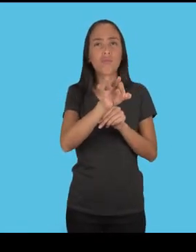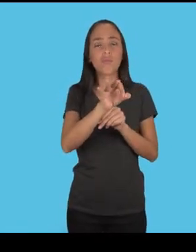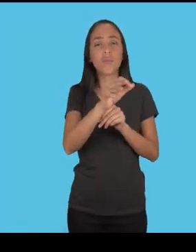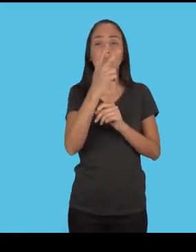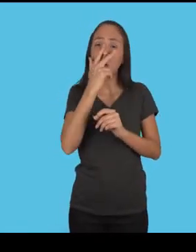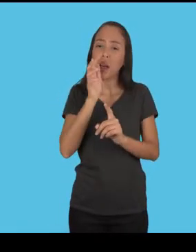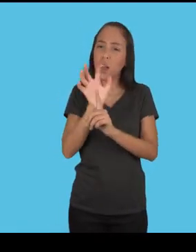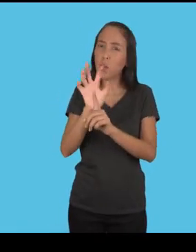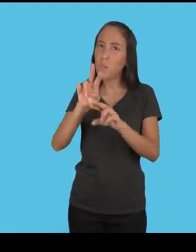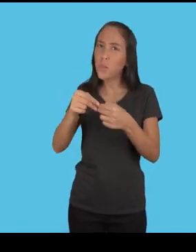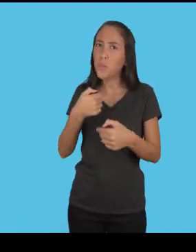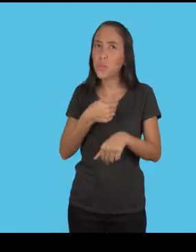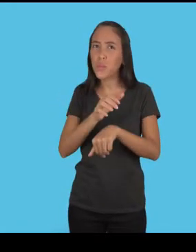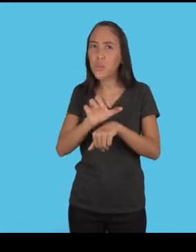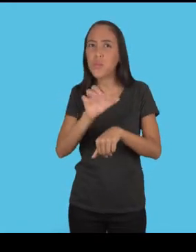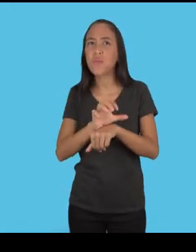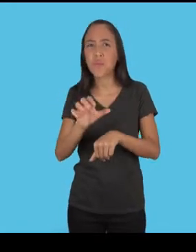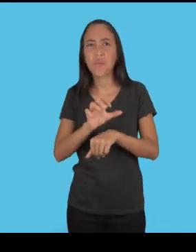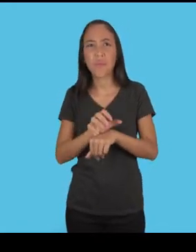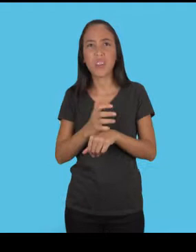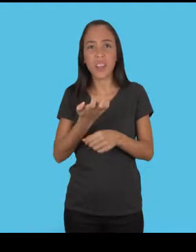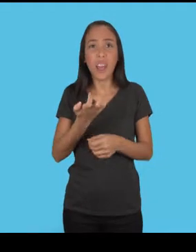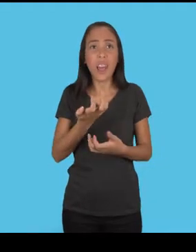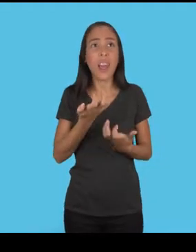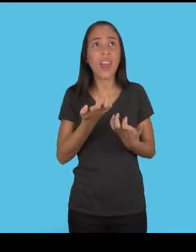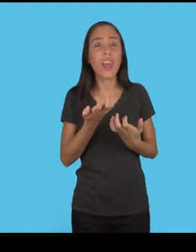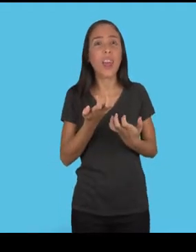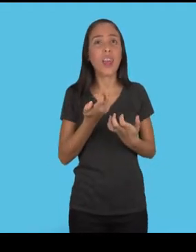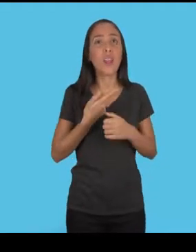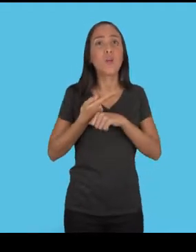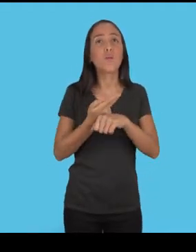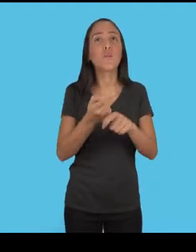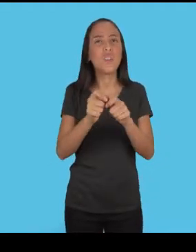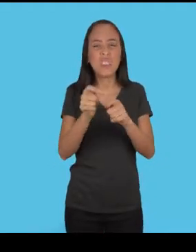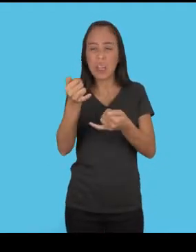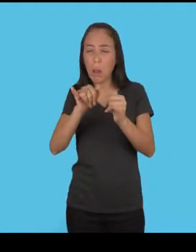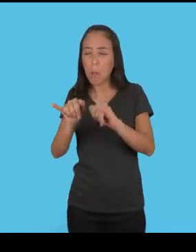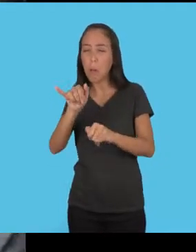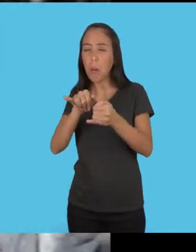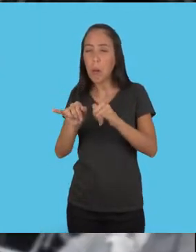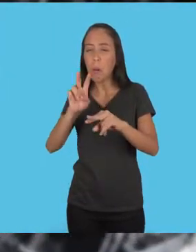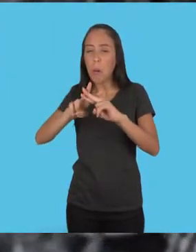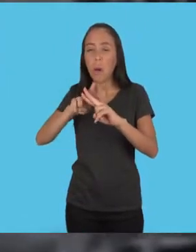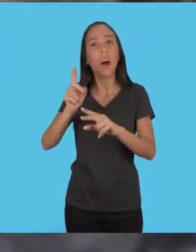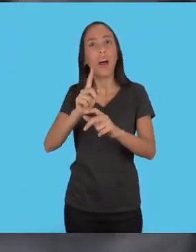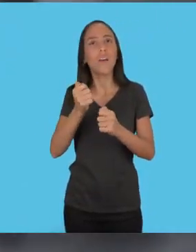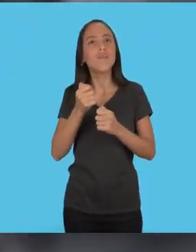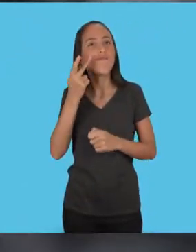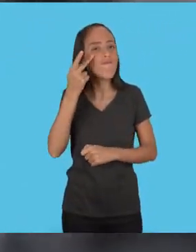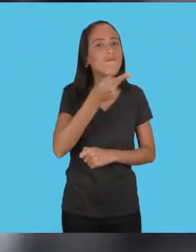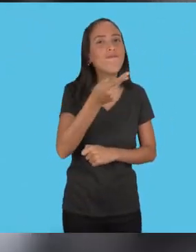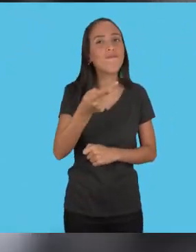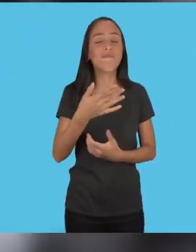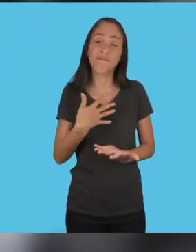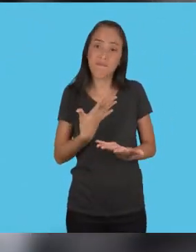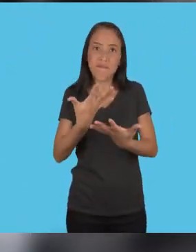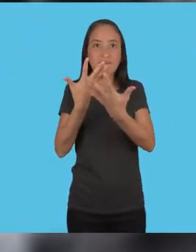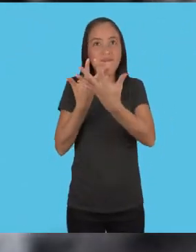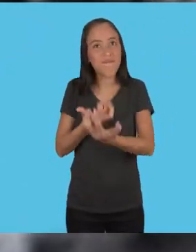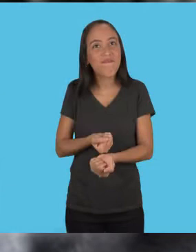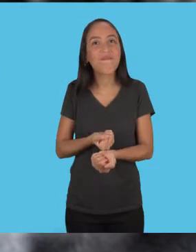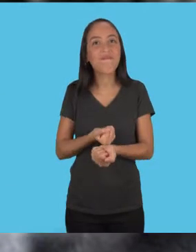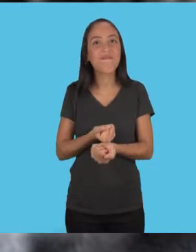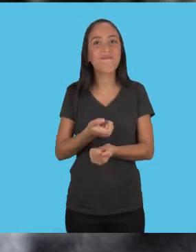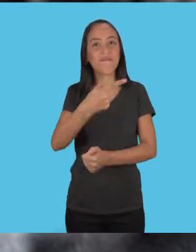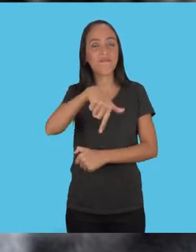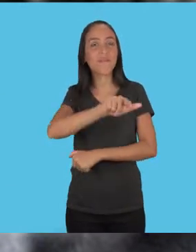cursos de parasitologia, estavam muito motivados e queriam fazer alguma coisa não só no laboratório, mas no campo. Bom, eu topei o negócio,